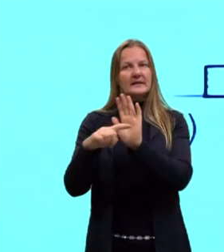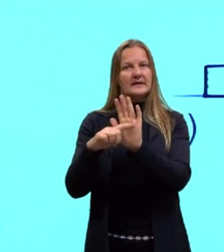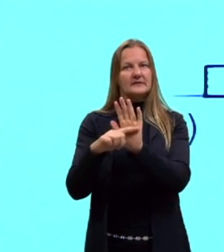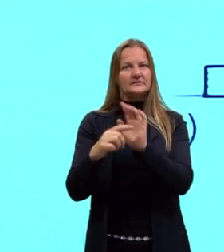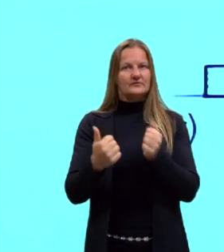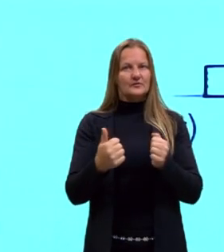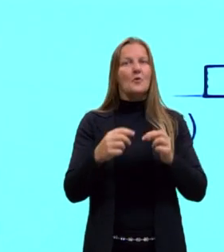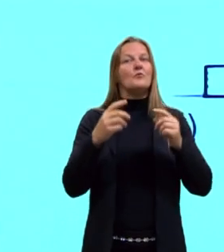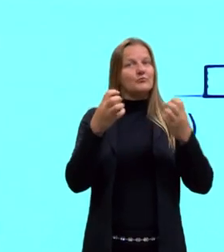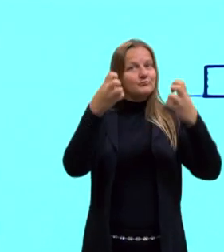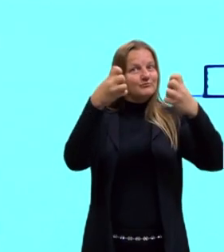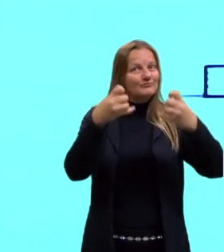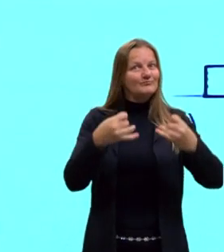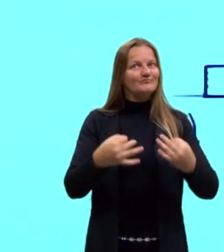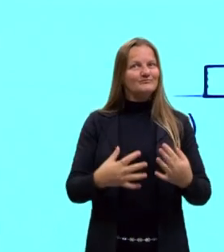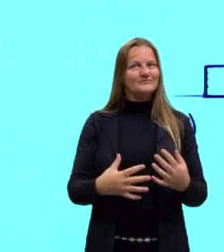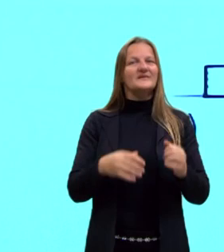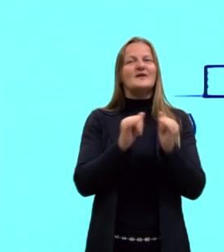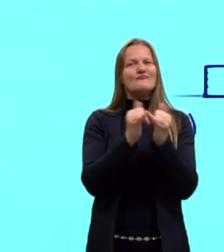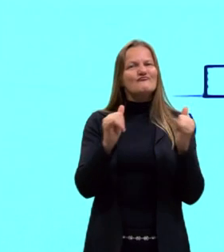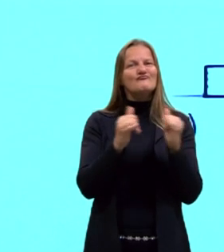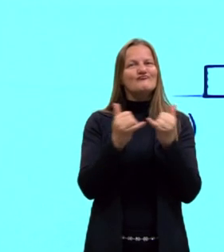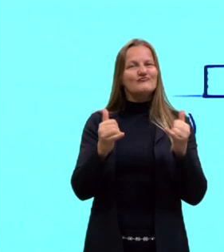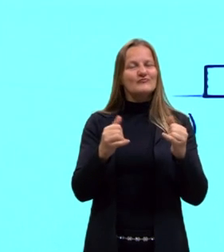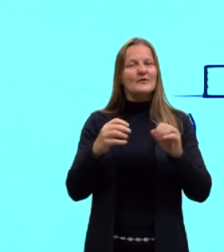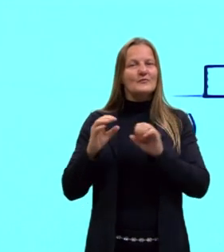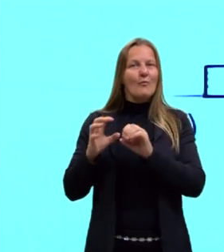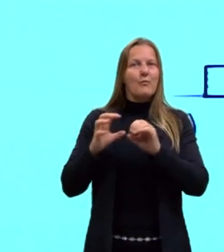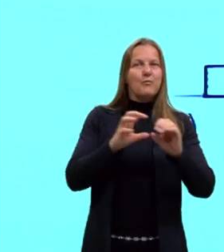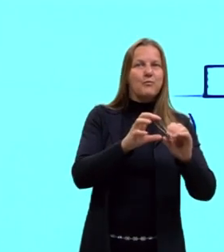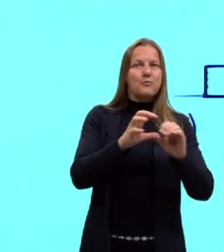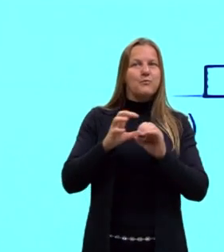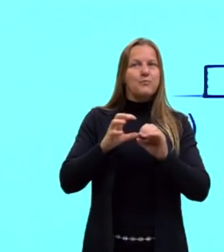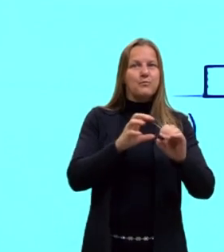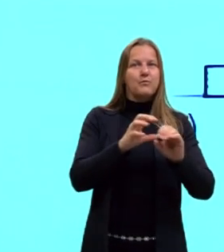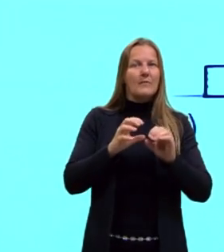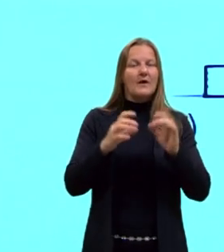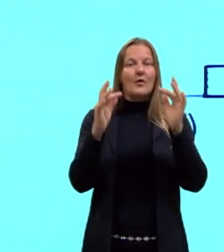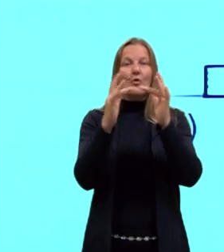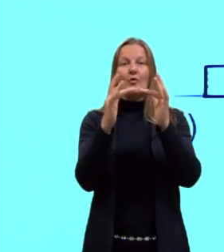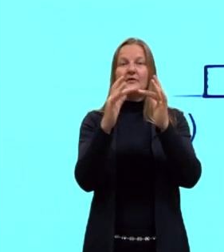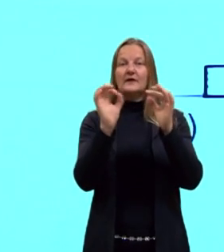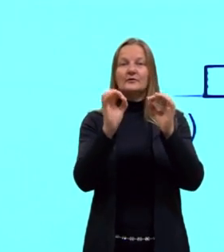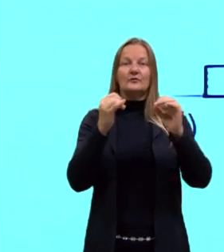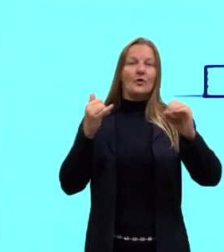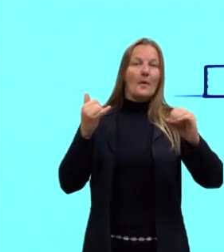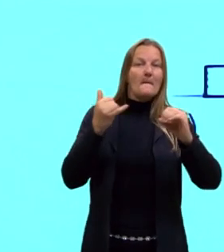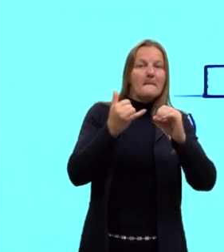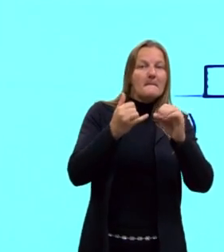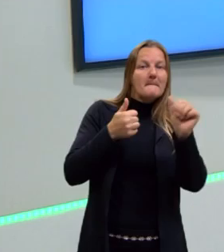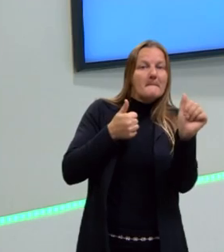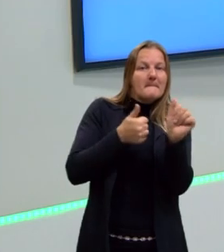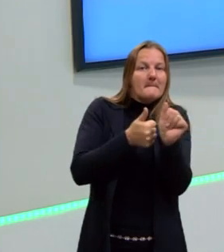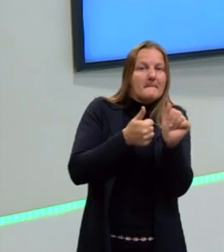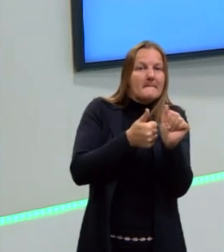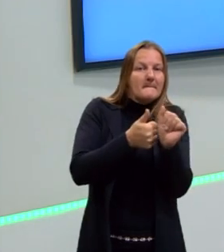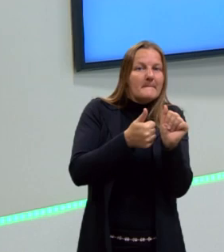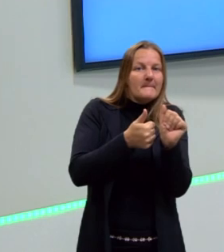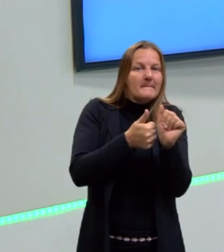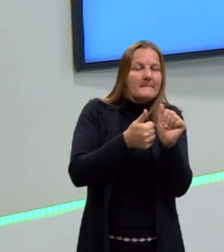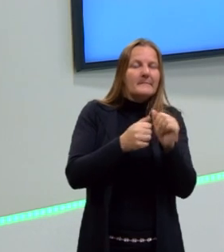negativo isso então eletrizar por indução quando não há contato né como acontece então